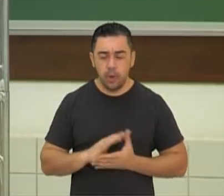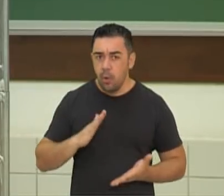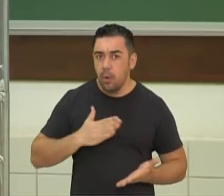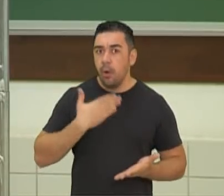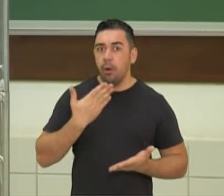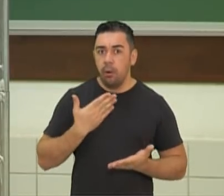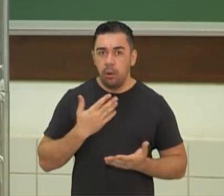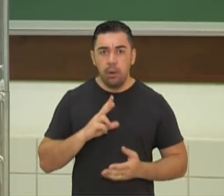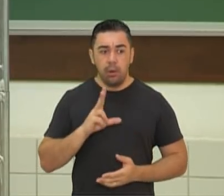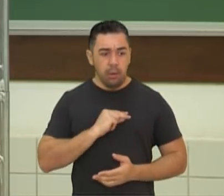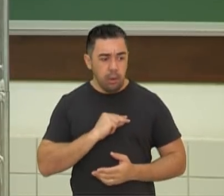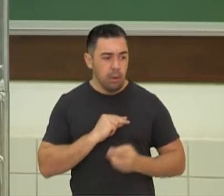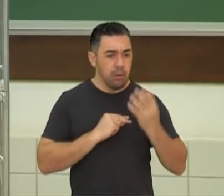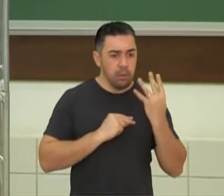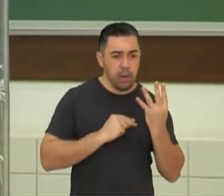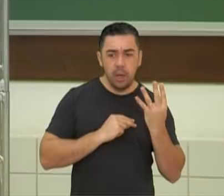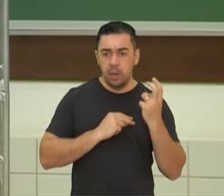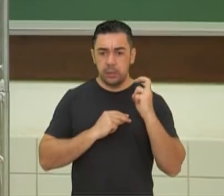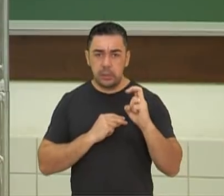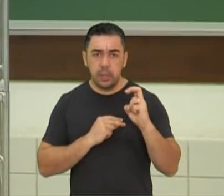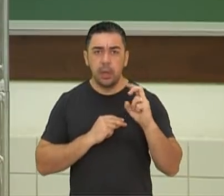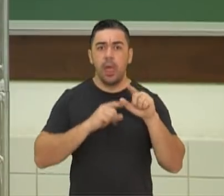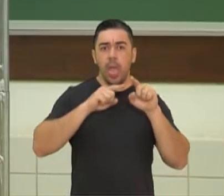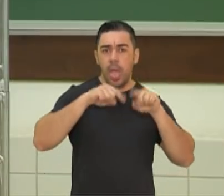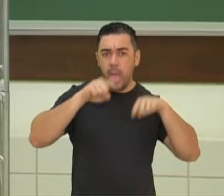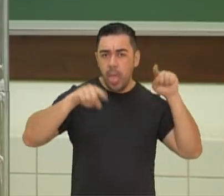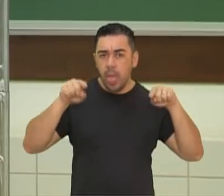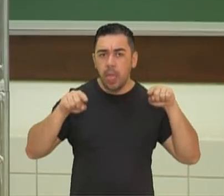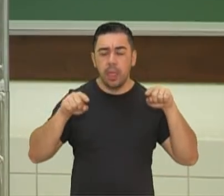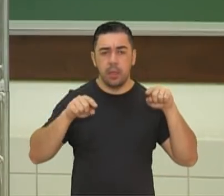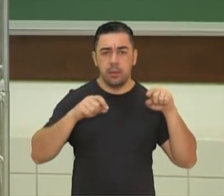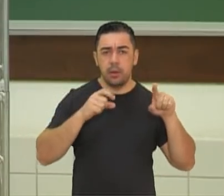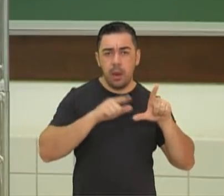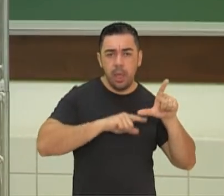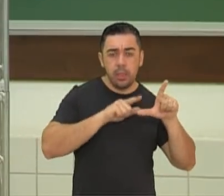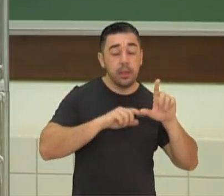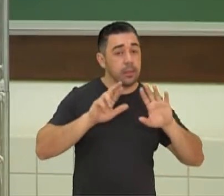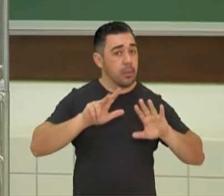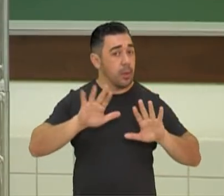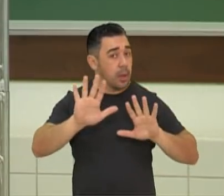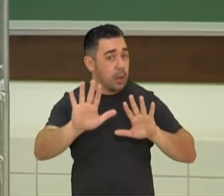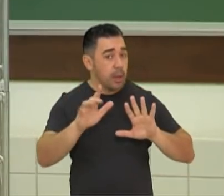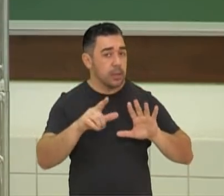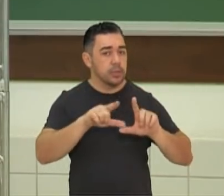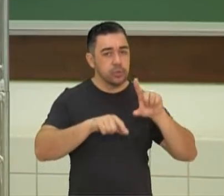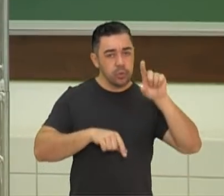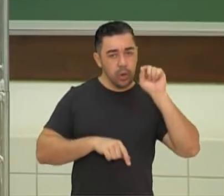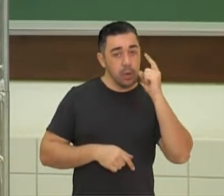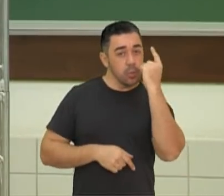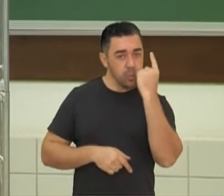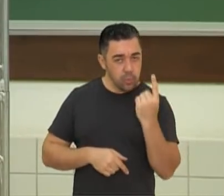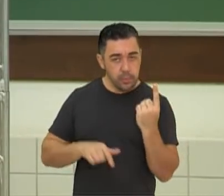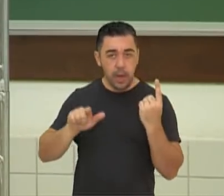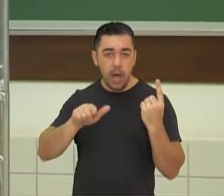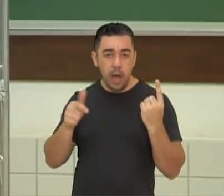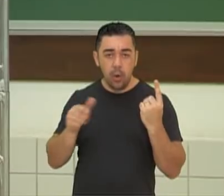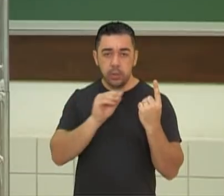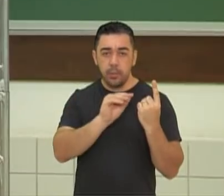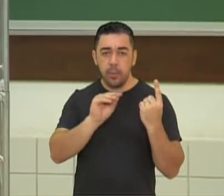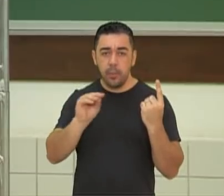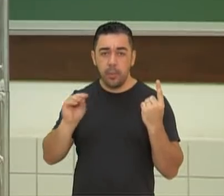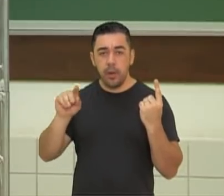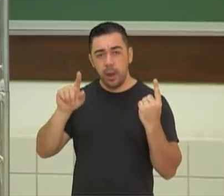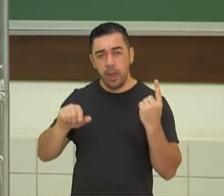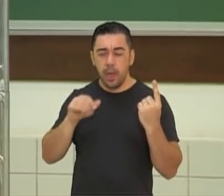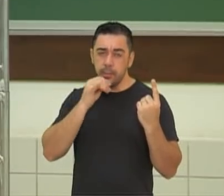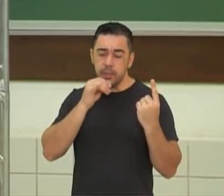uma equação com 4, 5, 6 variáveis. Equação literal, a gente resolve essa equação a partir de uma variável, e as outras a gente vai trabalhando como polinômio,